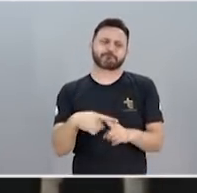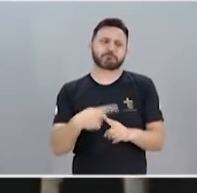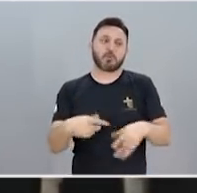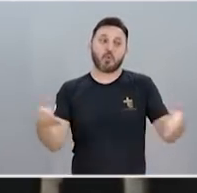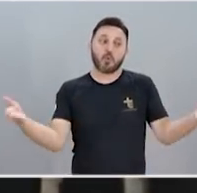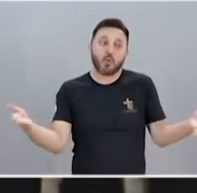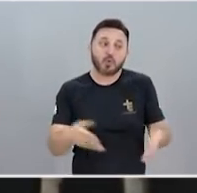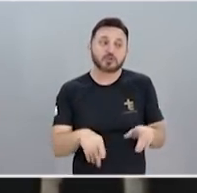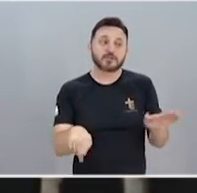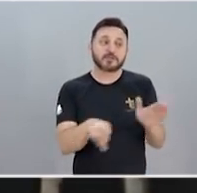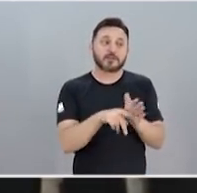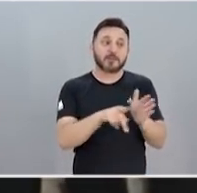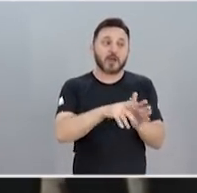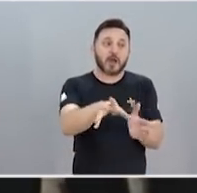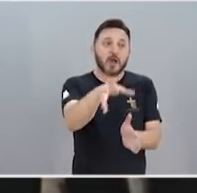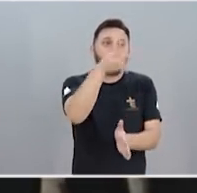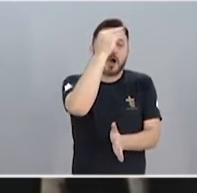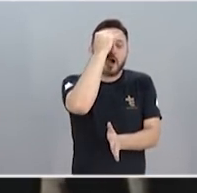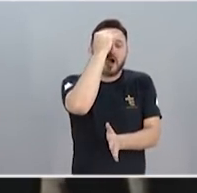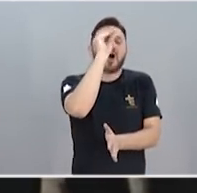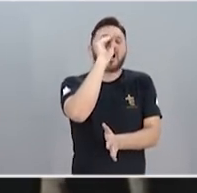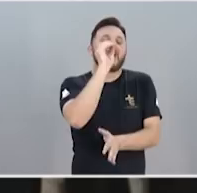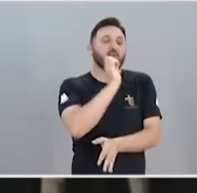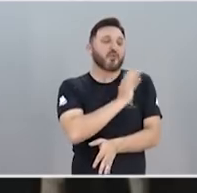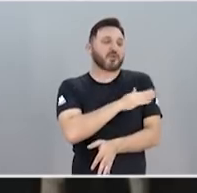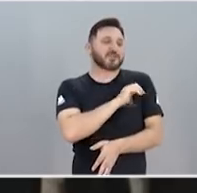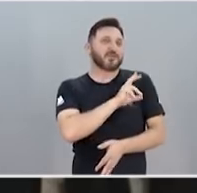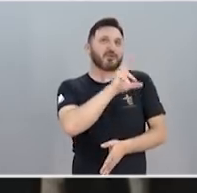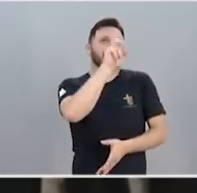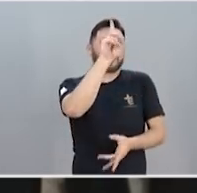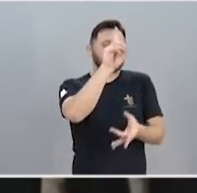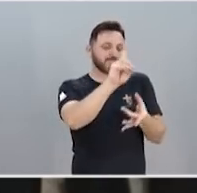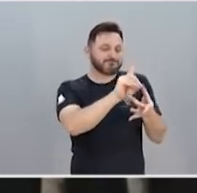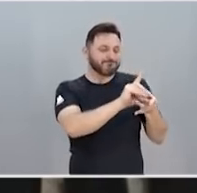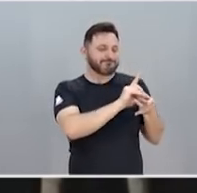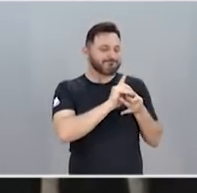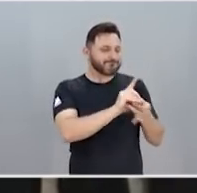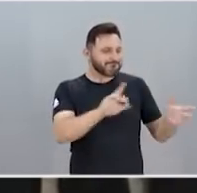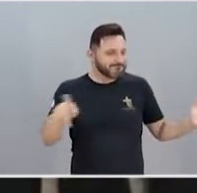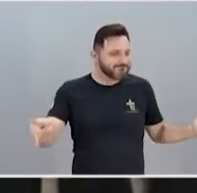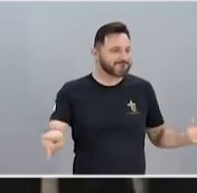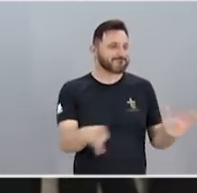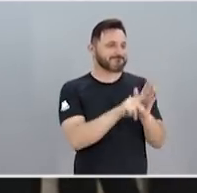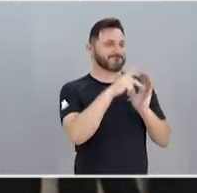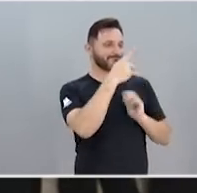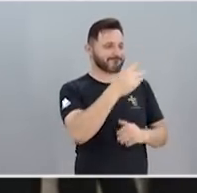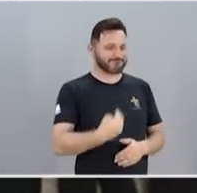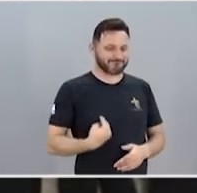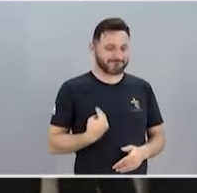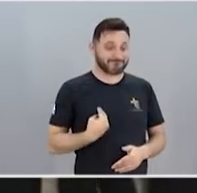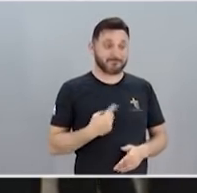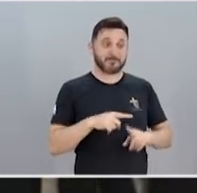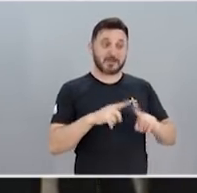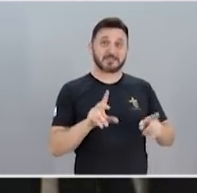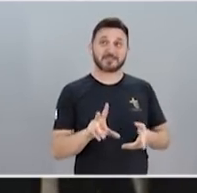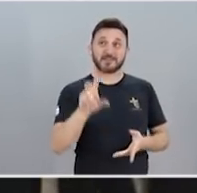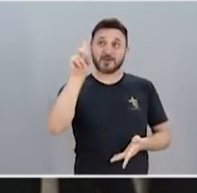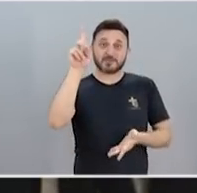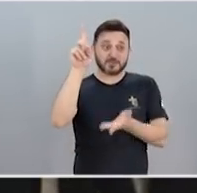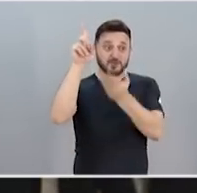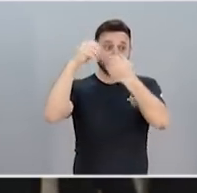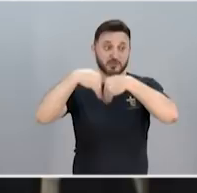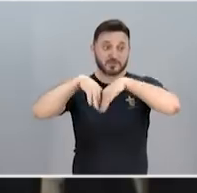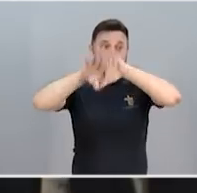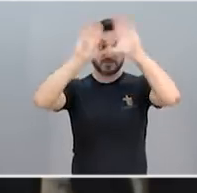e grava-o em teu coração, que o Senhor é o Deus lá em cima no céu